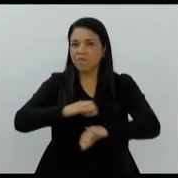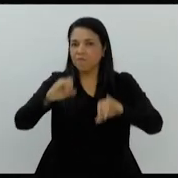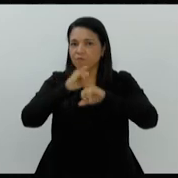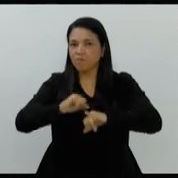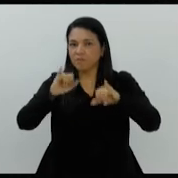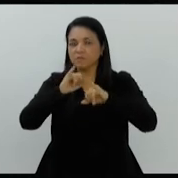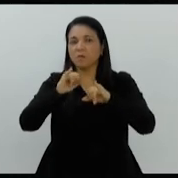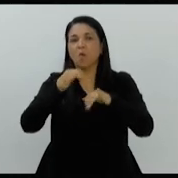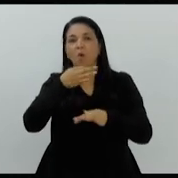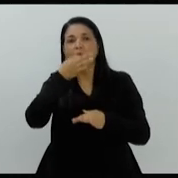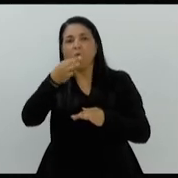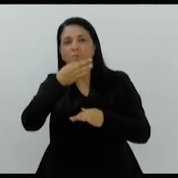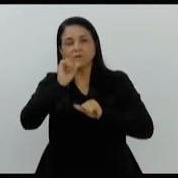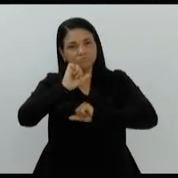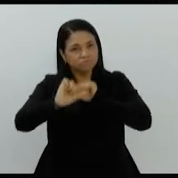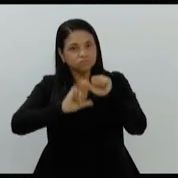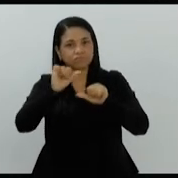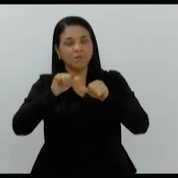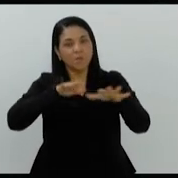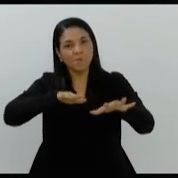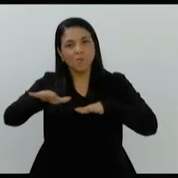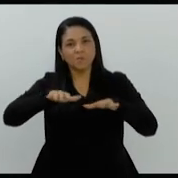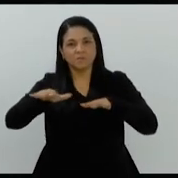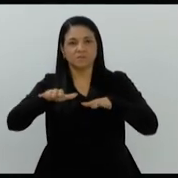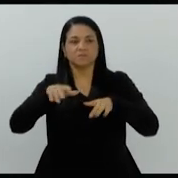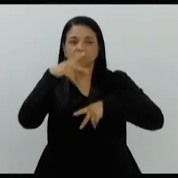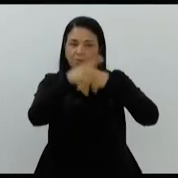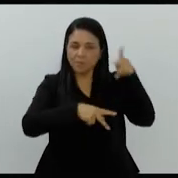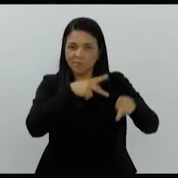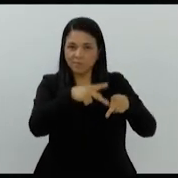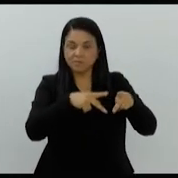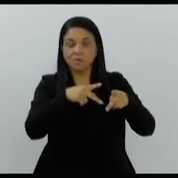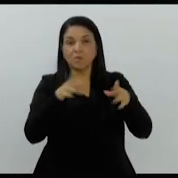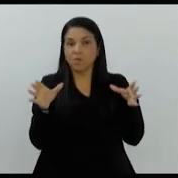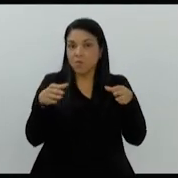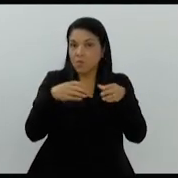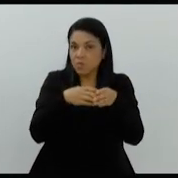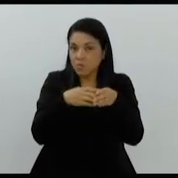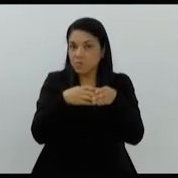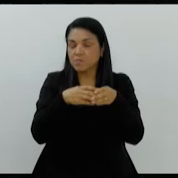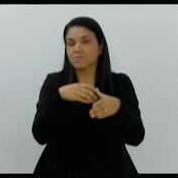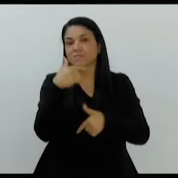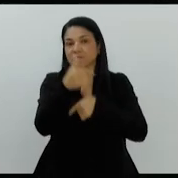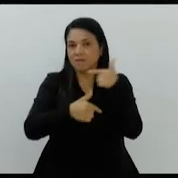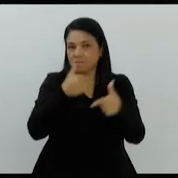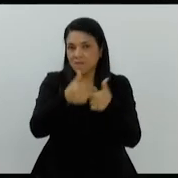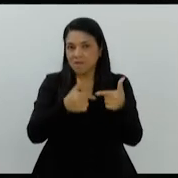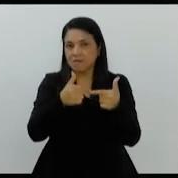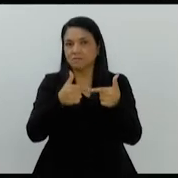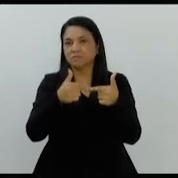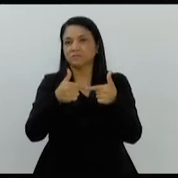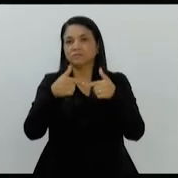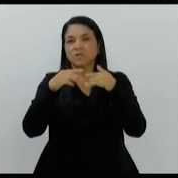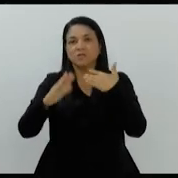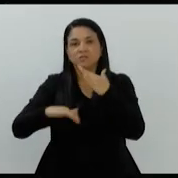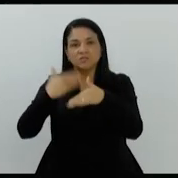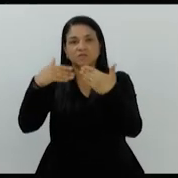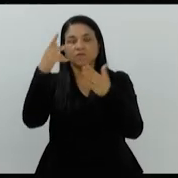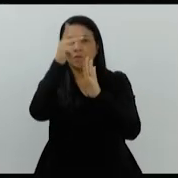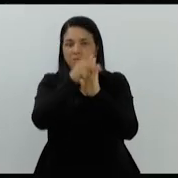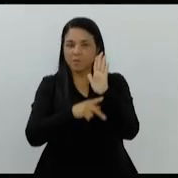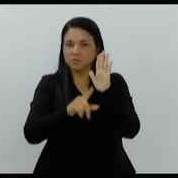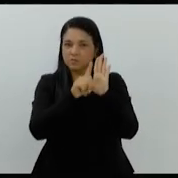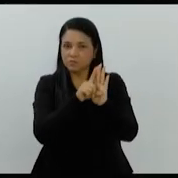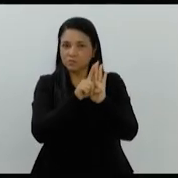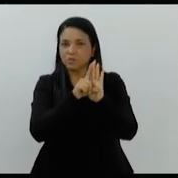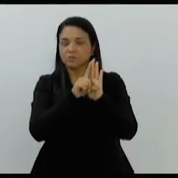ideias, opiniões e de mobilização em massa. Sua equipe carrega como missão produzir e desenvolver projetos não